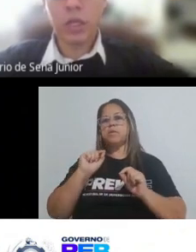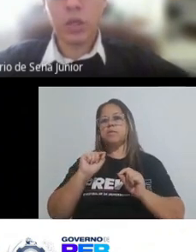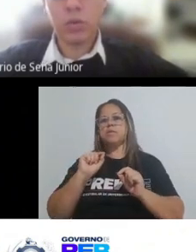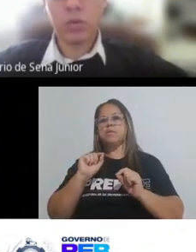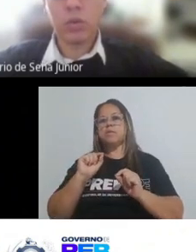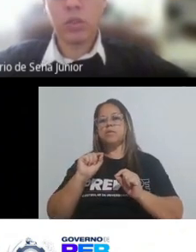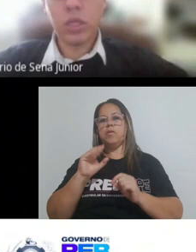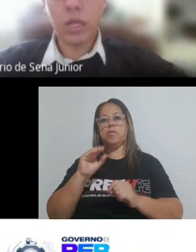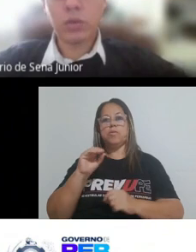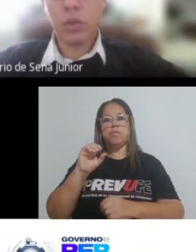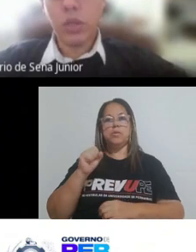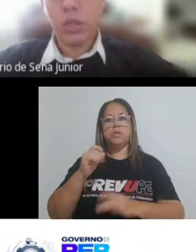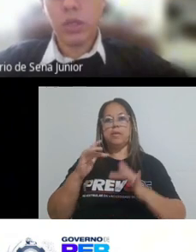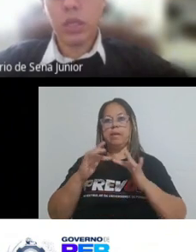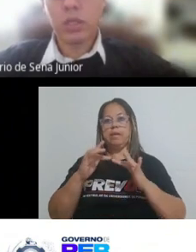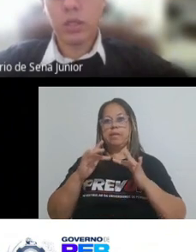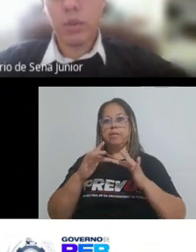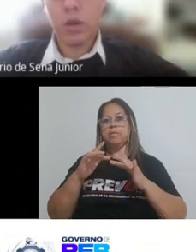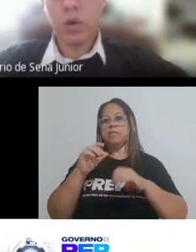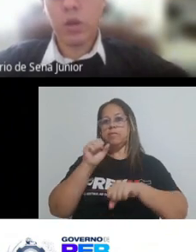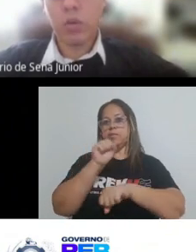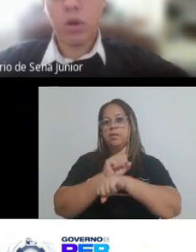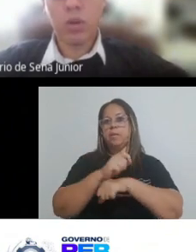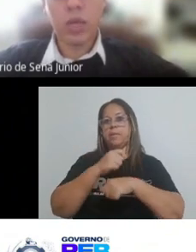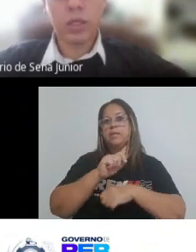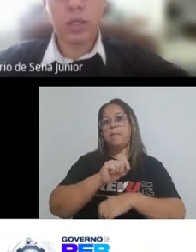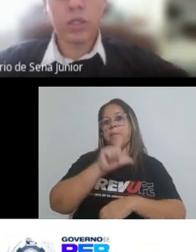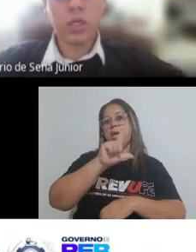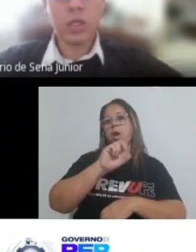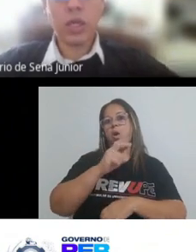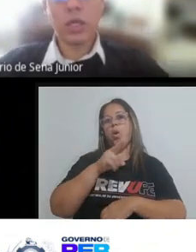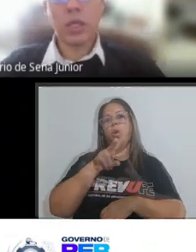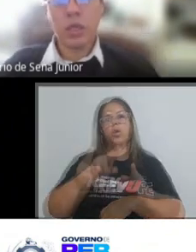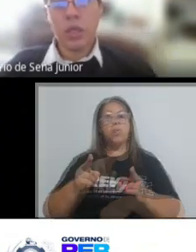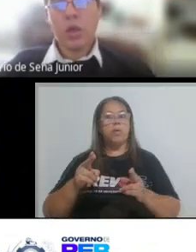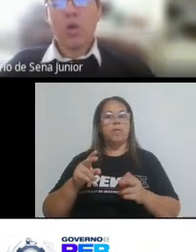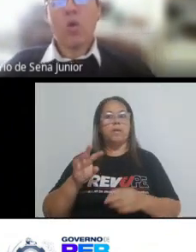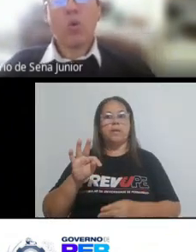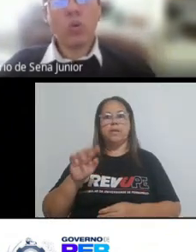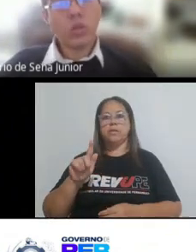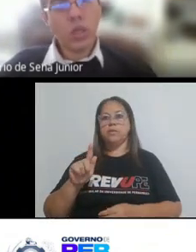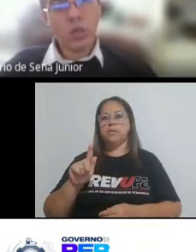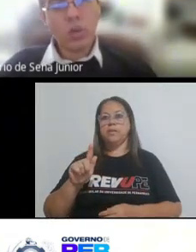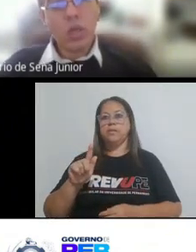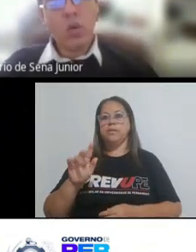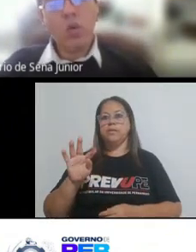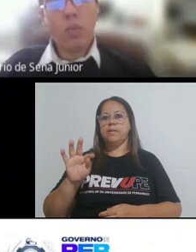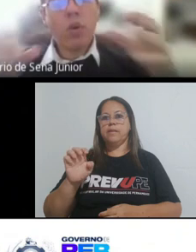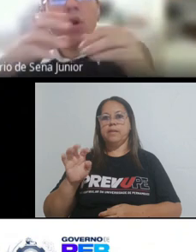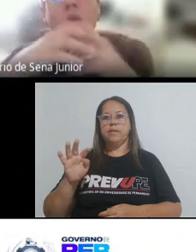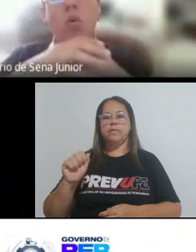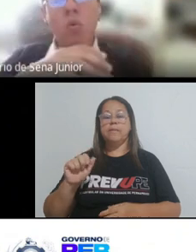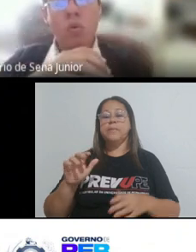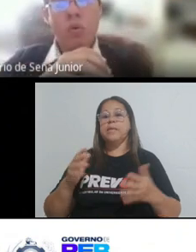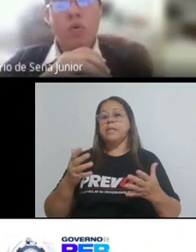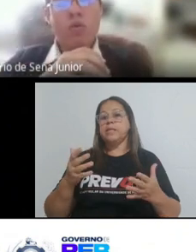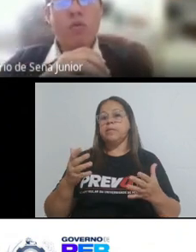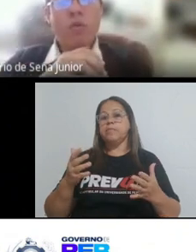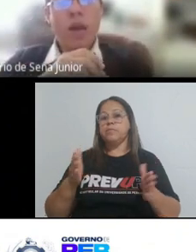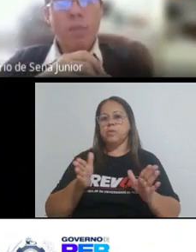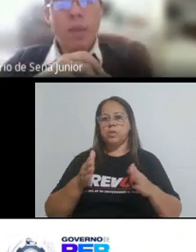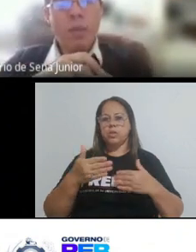coeficiente de atrito estático tem que ser maior ou igual que a tangente tera. Conclusão, o bloco